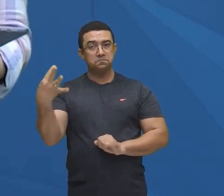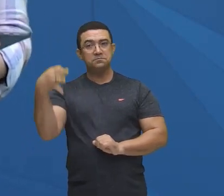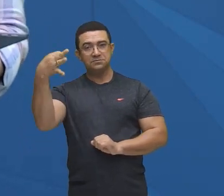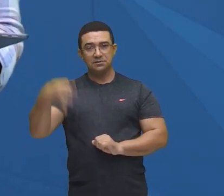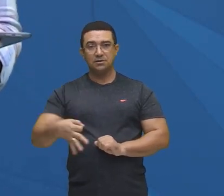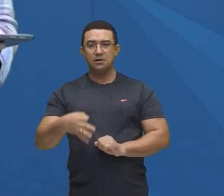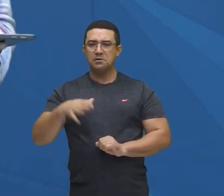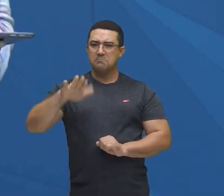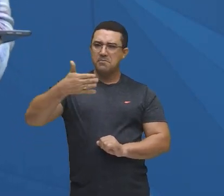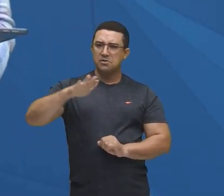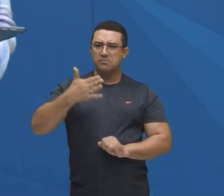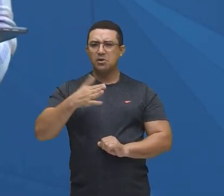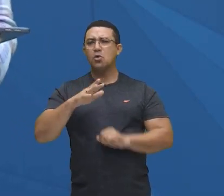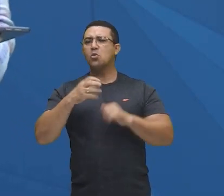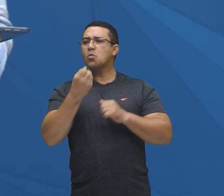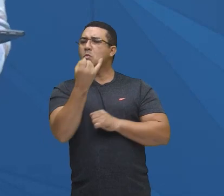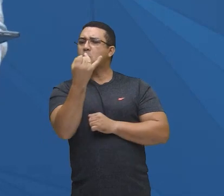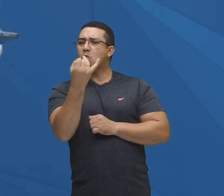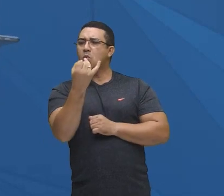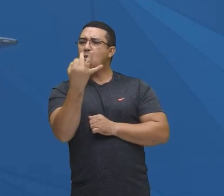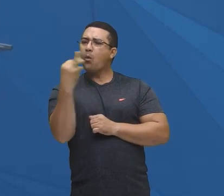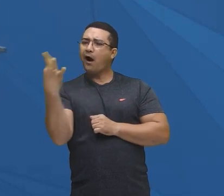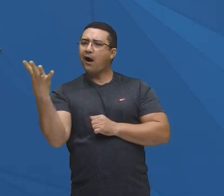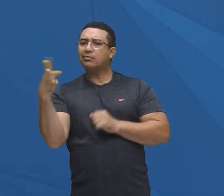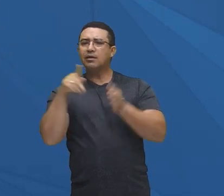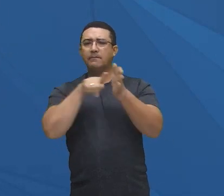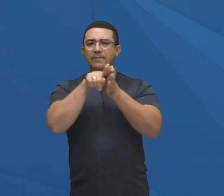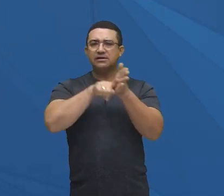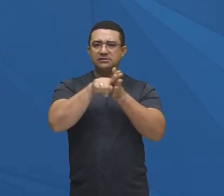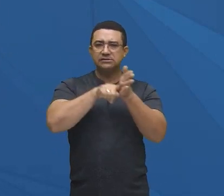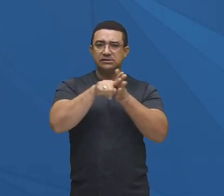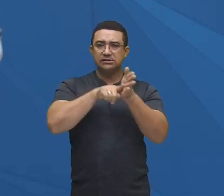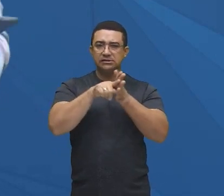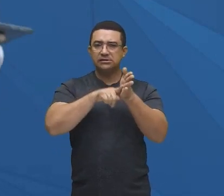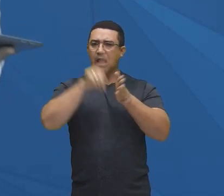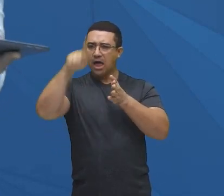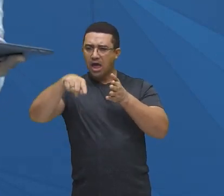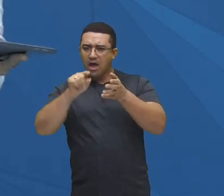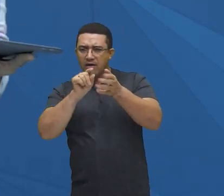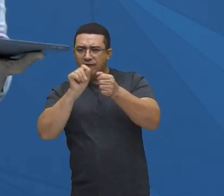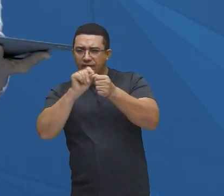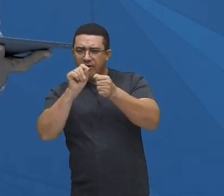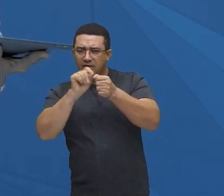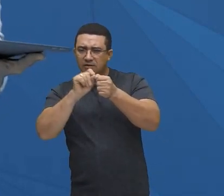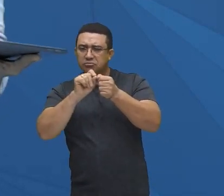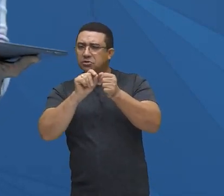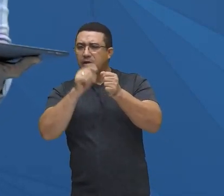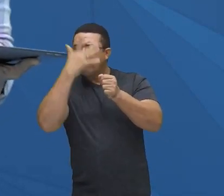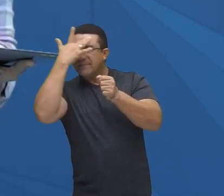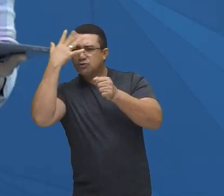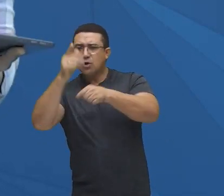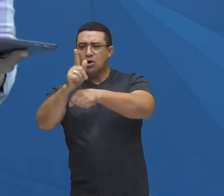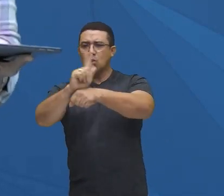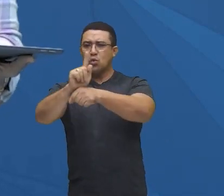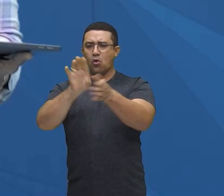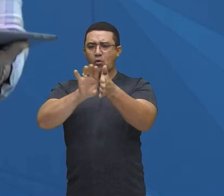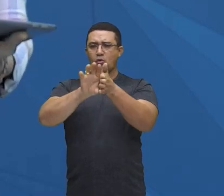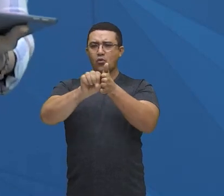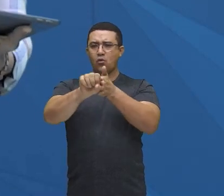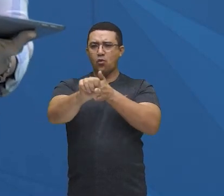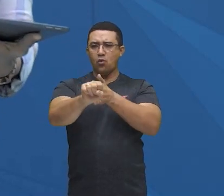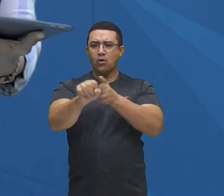média, quantas pesquisas totalmente novas são feitas no Google por dia? Ou seja, quantas pessoas estão pesquisando ali ao mesmo